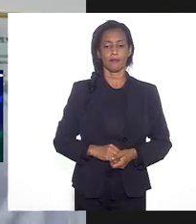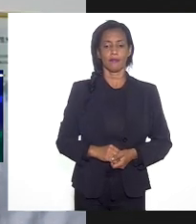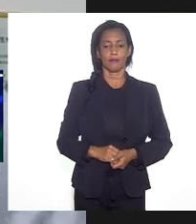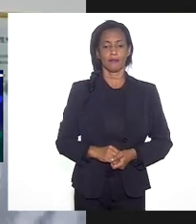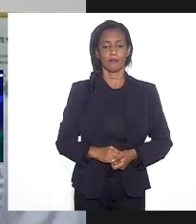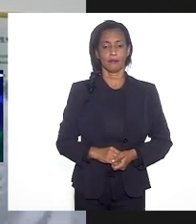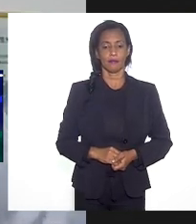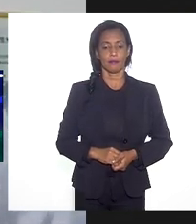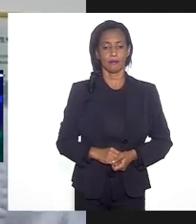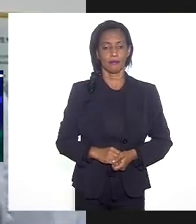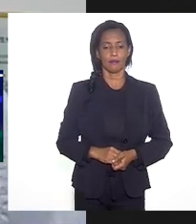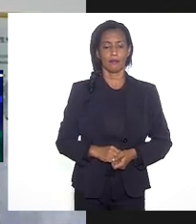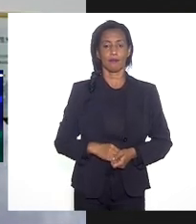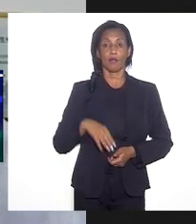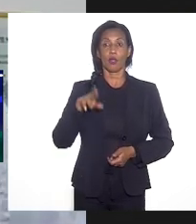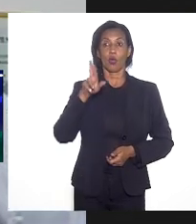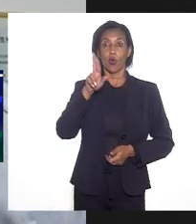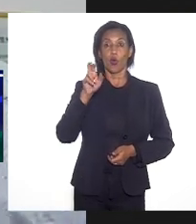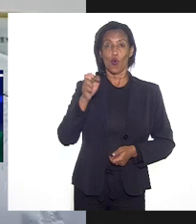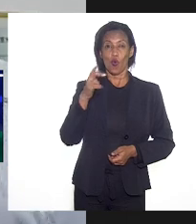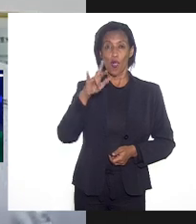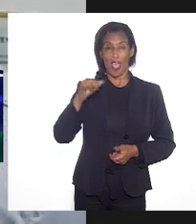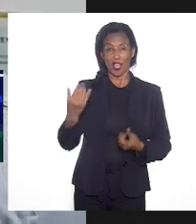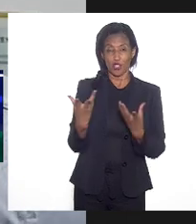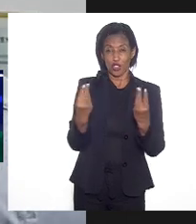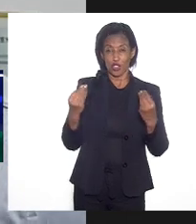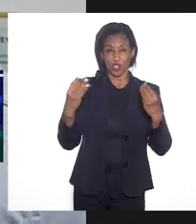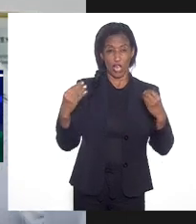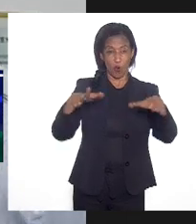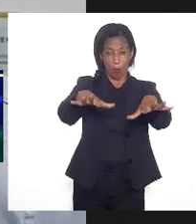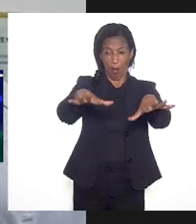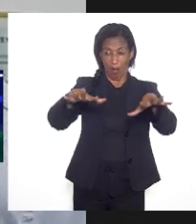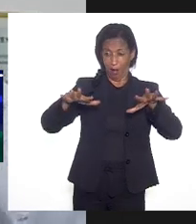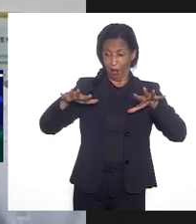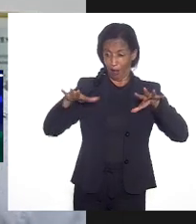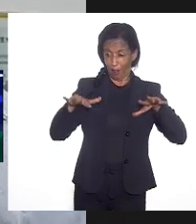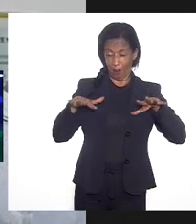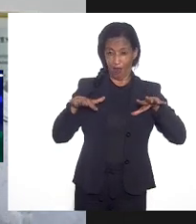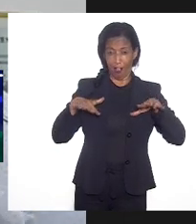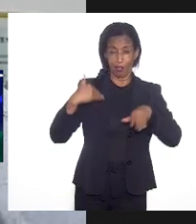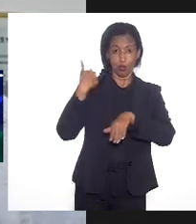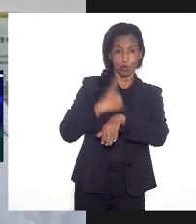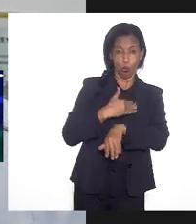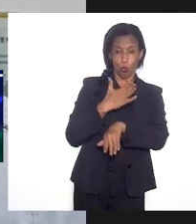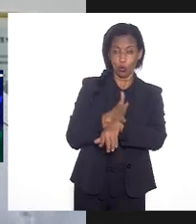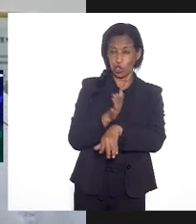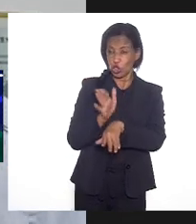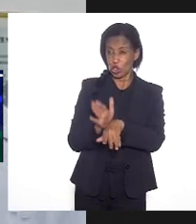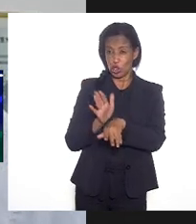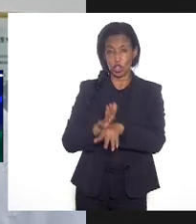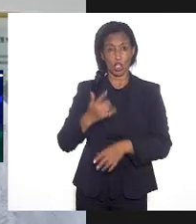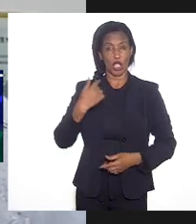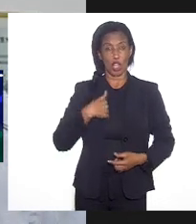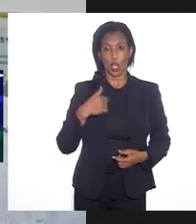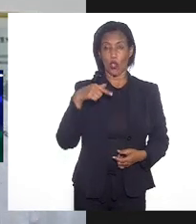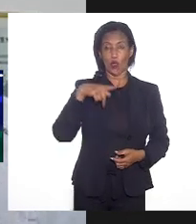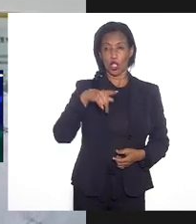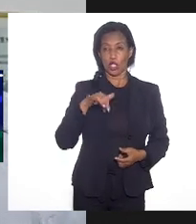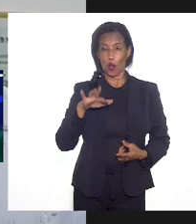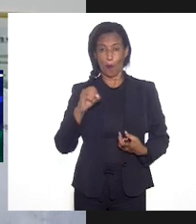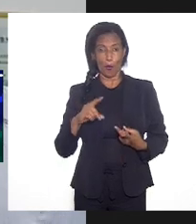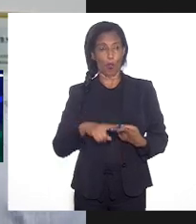O auditório na UERJ estava lotado. A todo instante, eu, Knoploch, Rodrigo